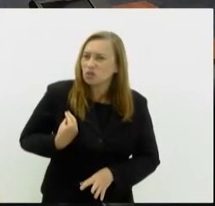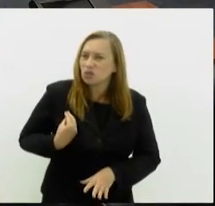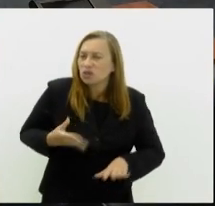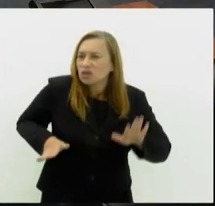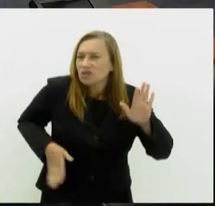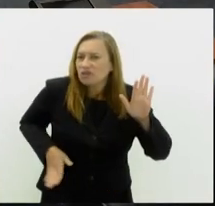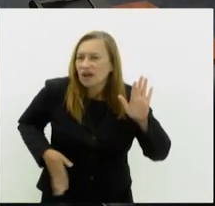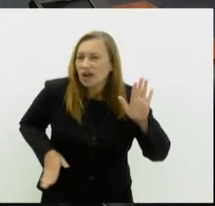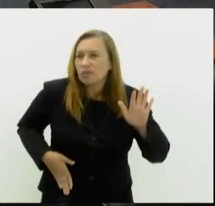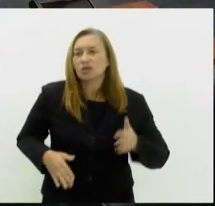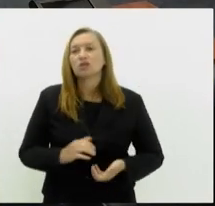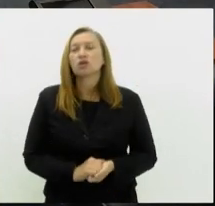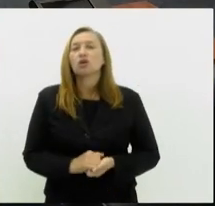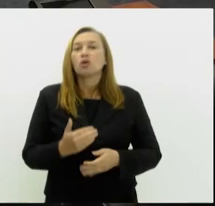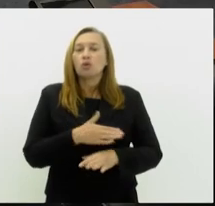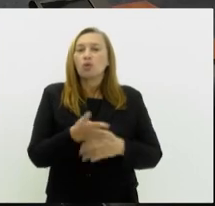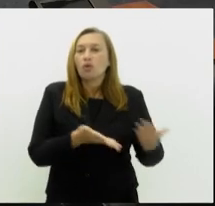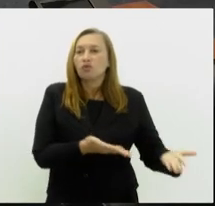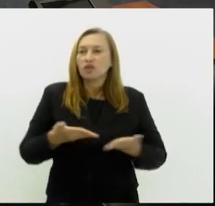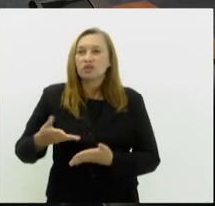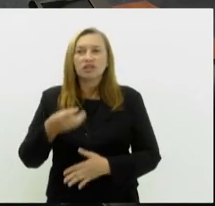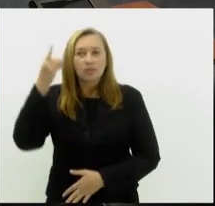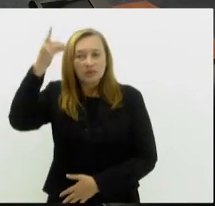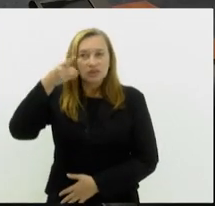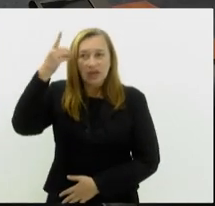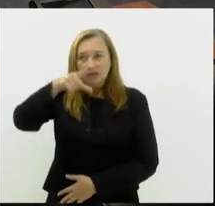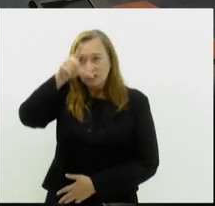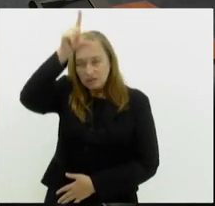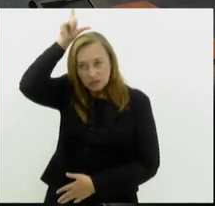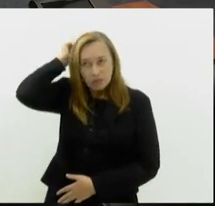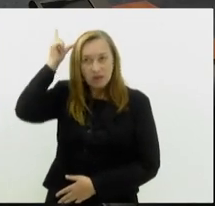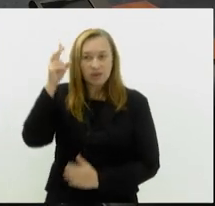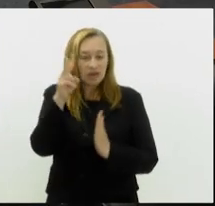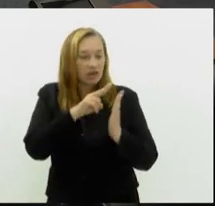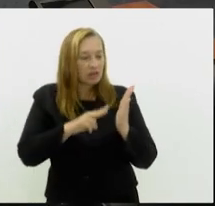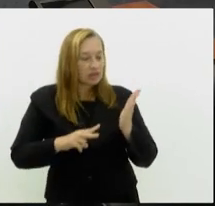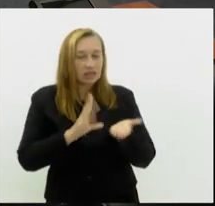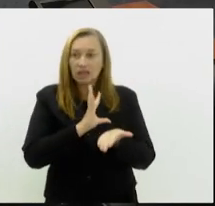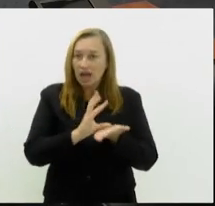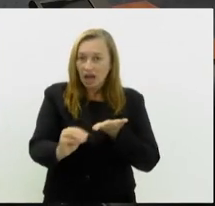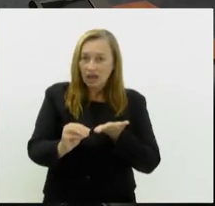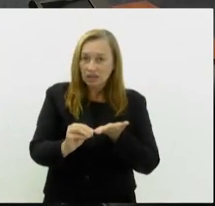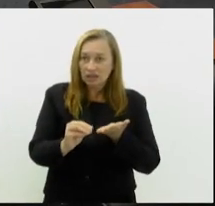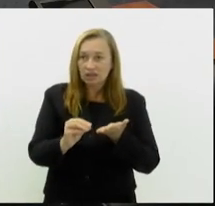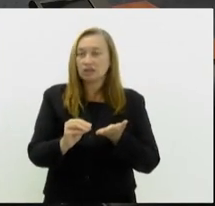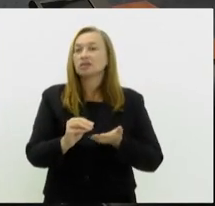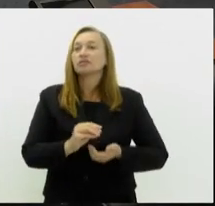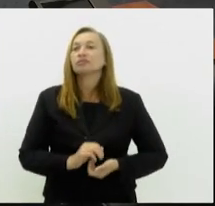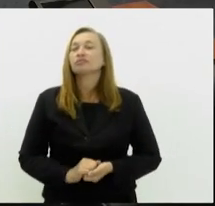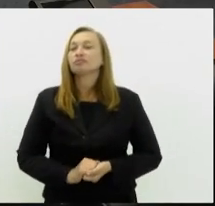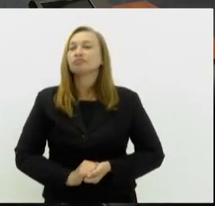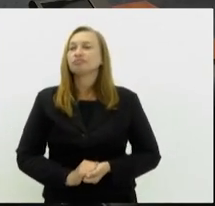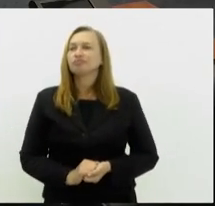presidência convida o nobre deputado Luiz Paulo para fazer a leitura da ata da sessão anterior.